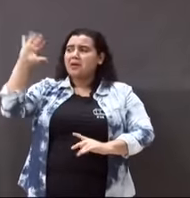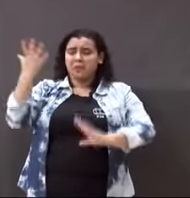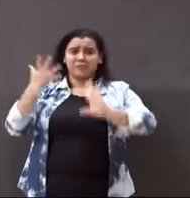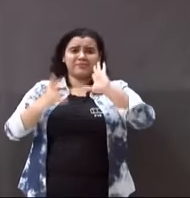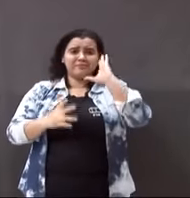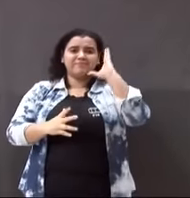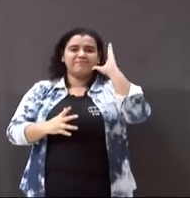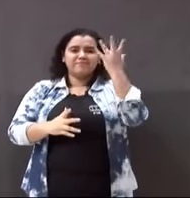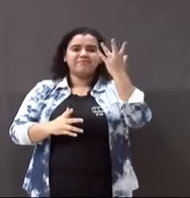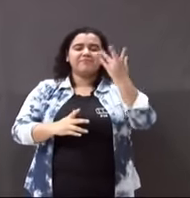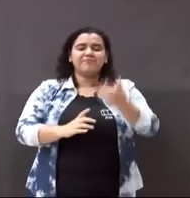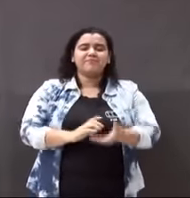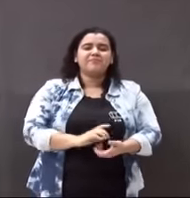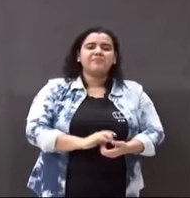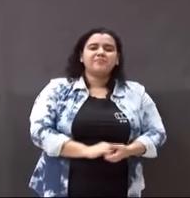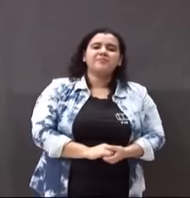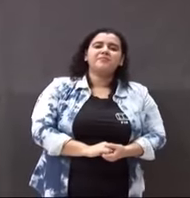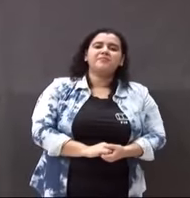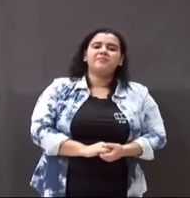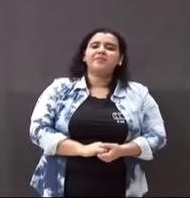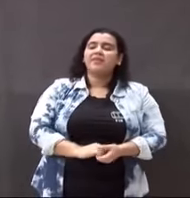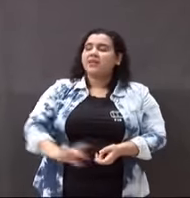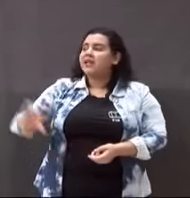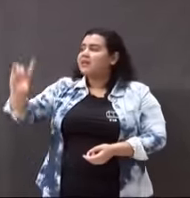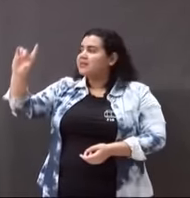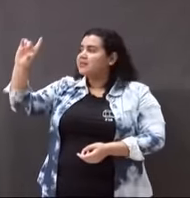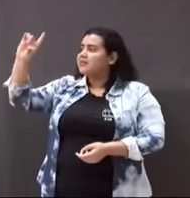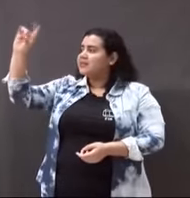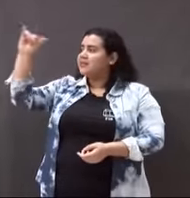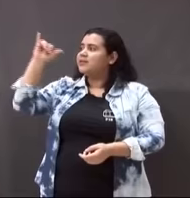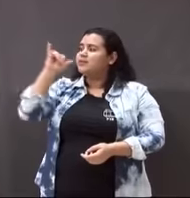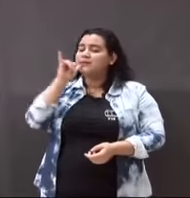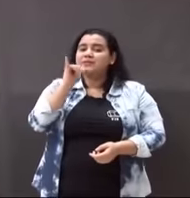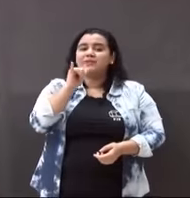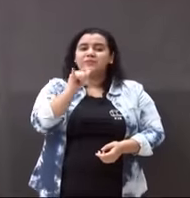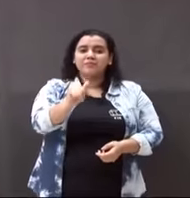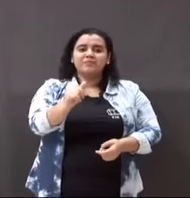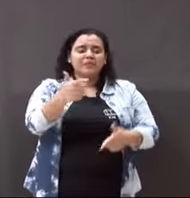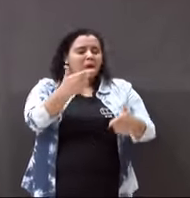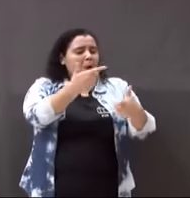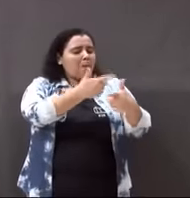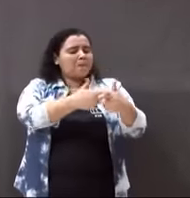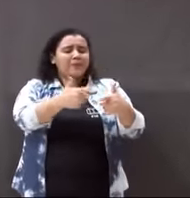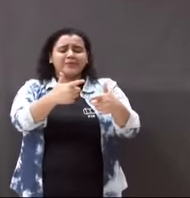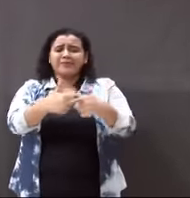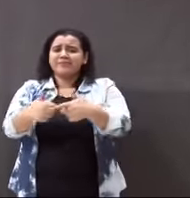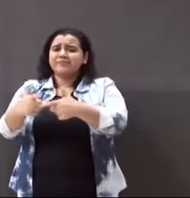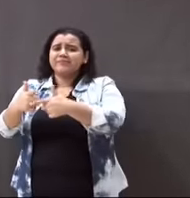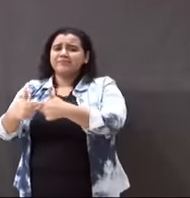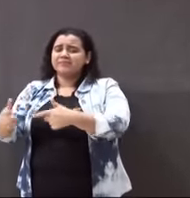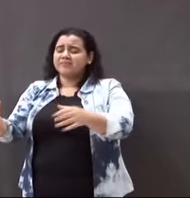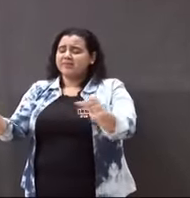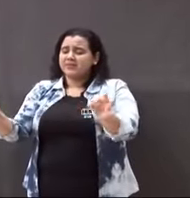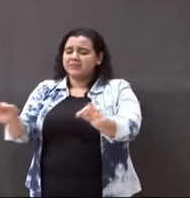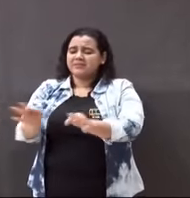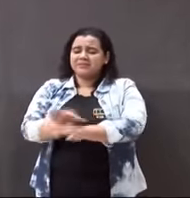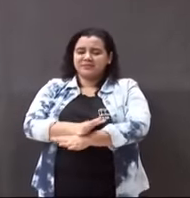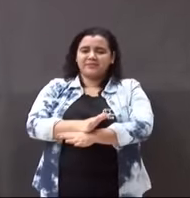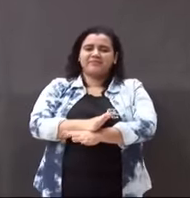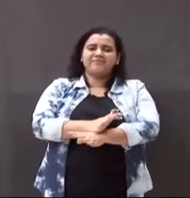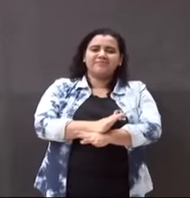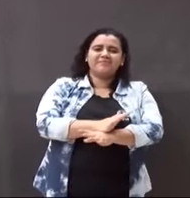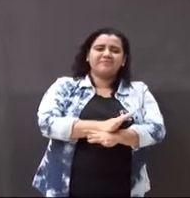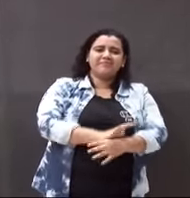acontecer. Deus mandou te falar que, tu que ainda tem alguém que vai